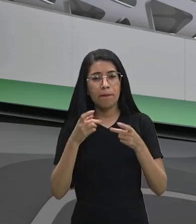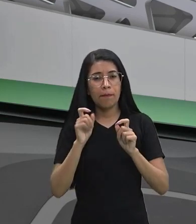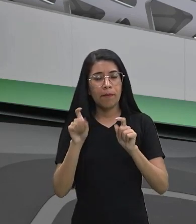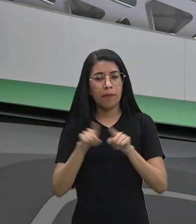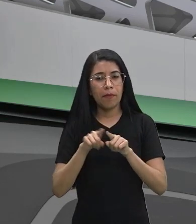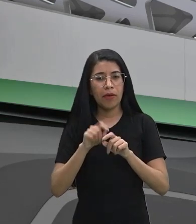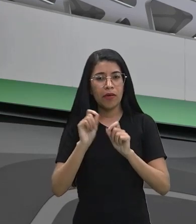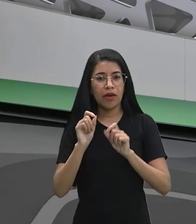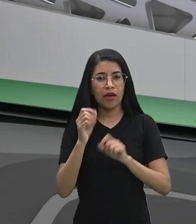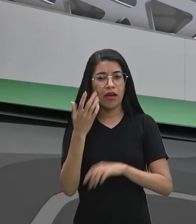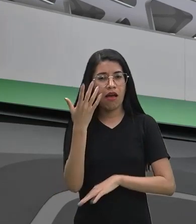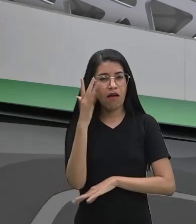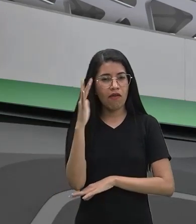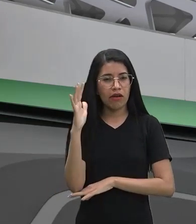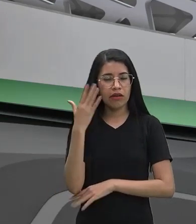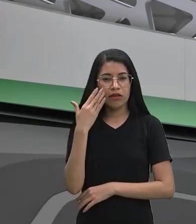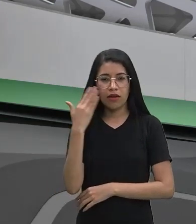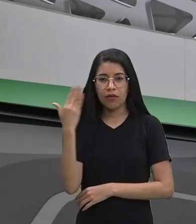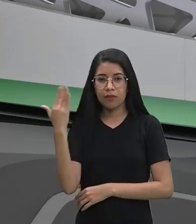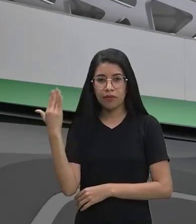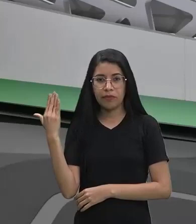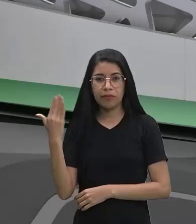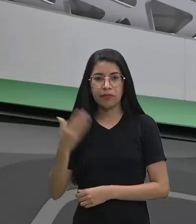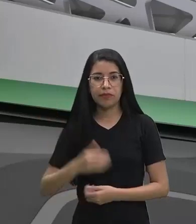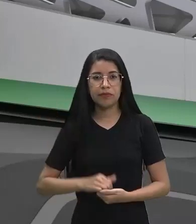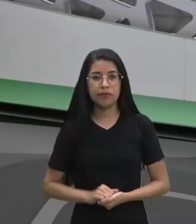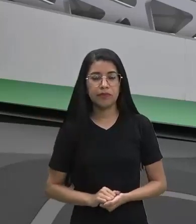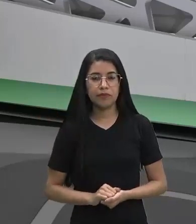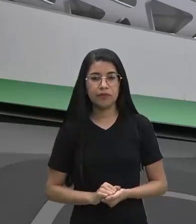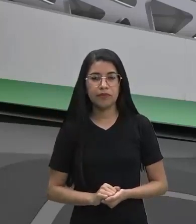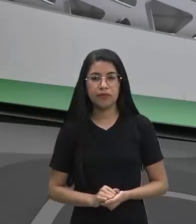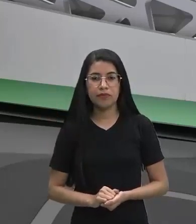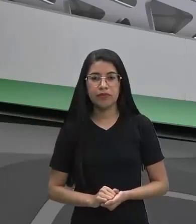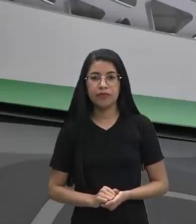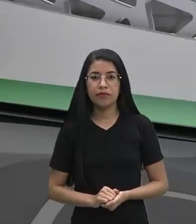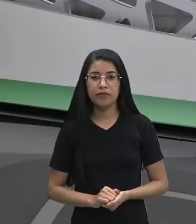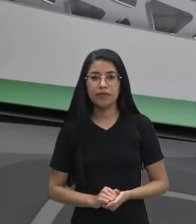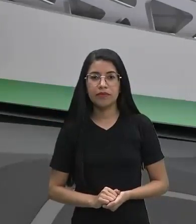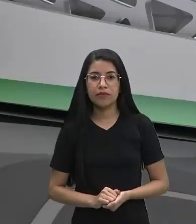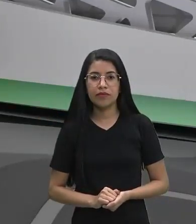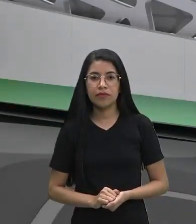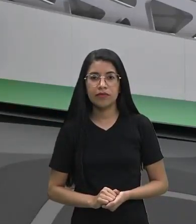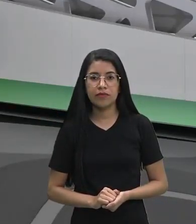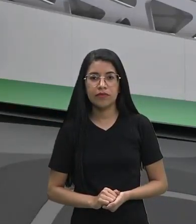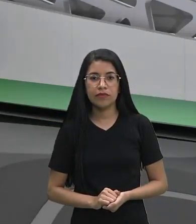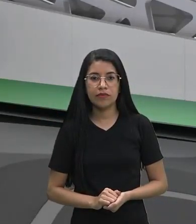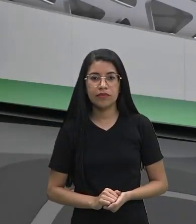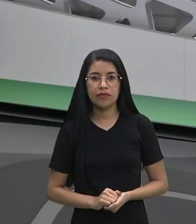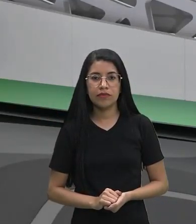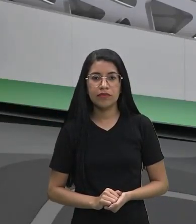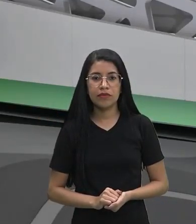célula vegetal, vamos dar uma olhada aí. Olha aí, a célula vegetal, a gente vai entrar